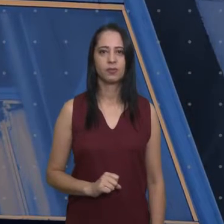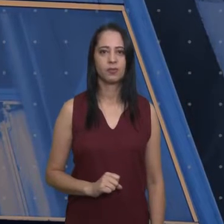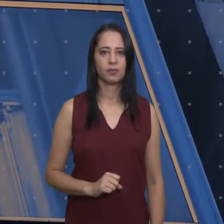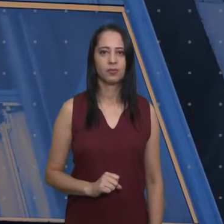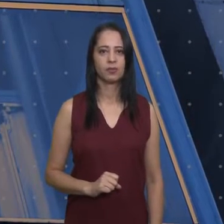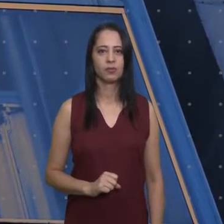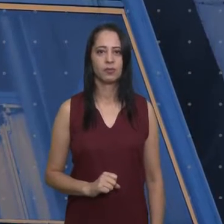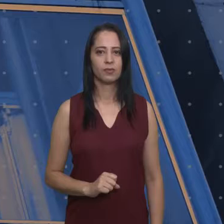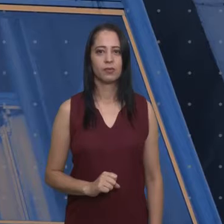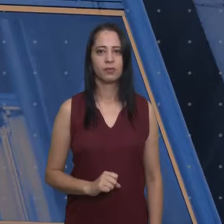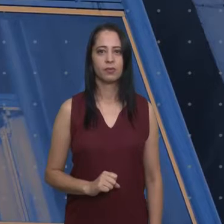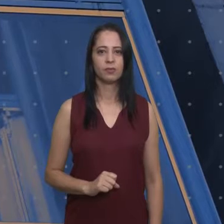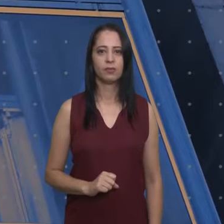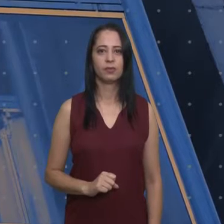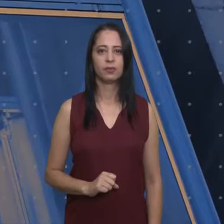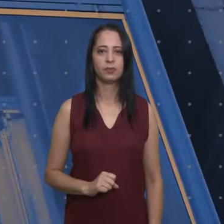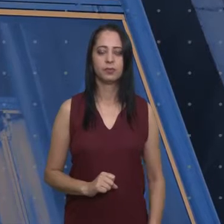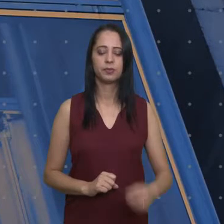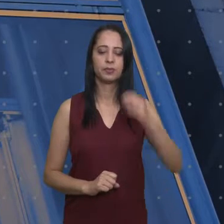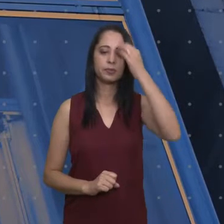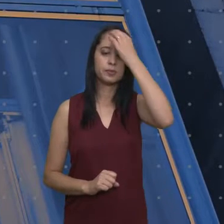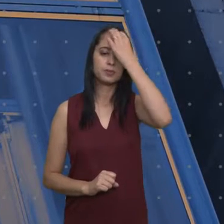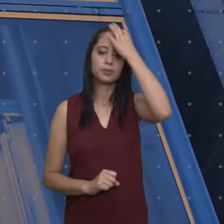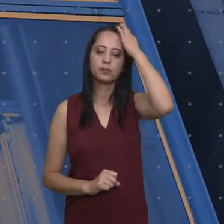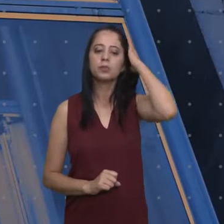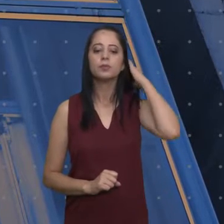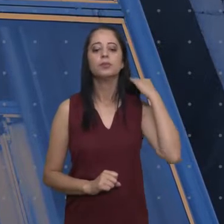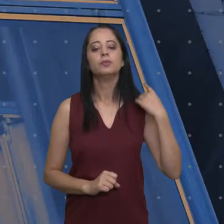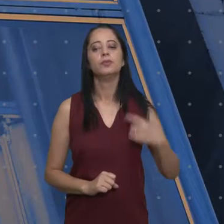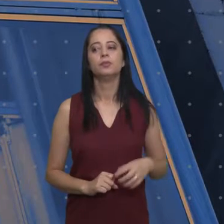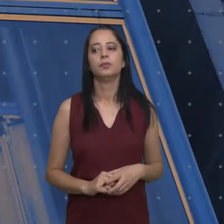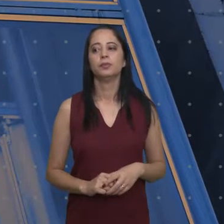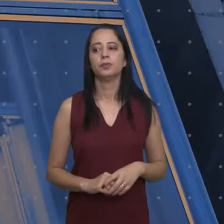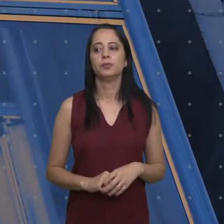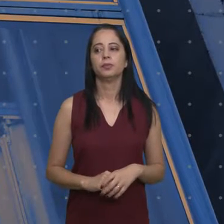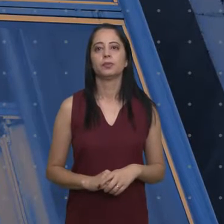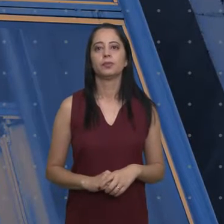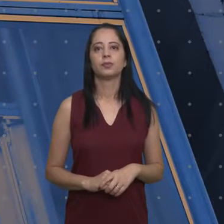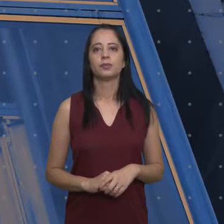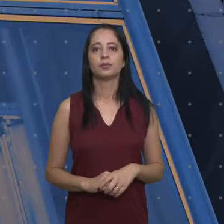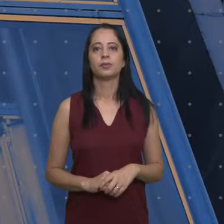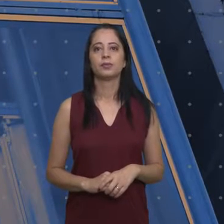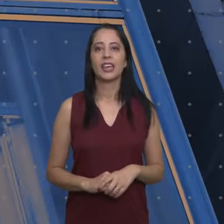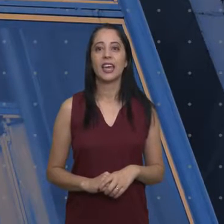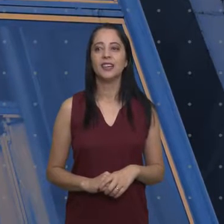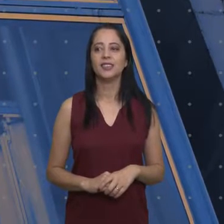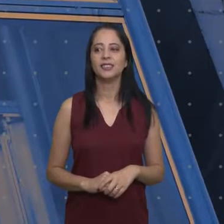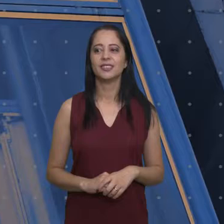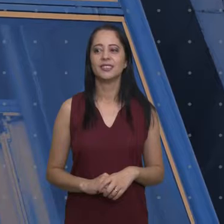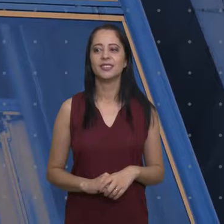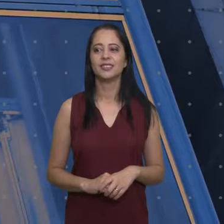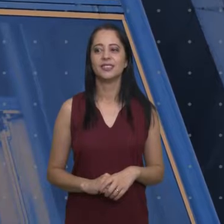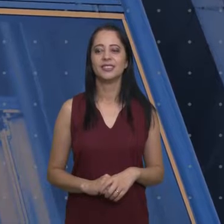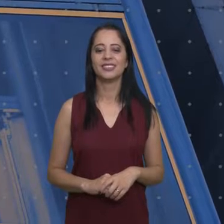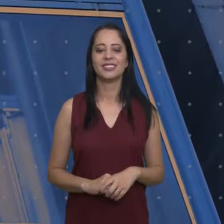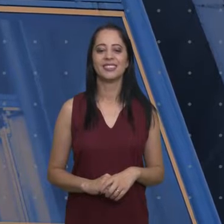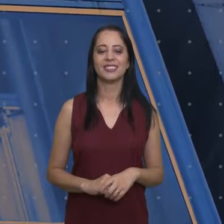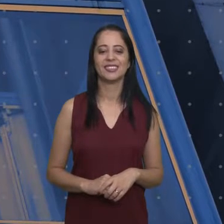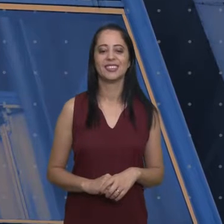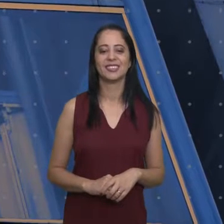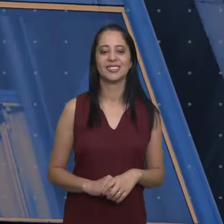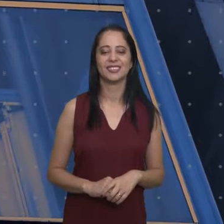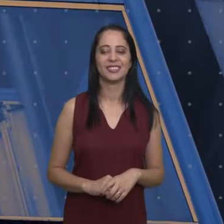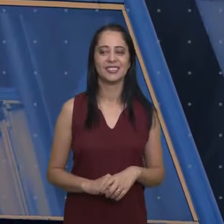arquitetura, ajudante de obras, alinhador de direção, almoxarife, assistente administrativo,